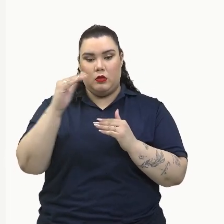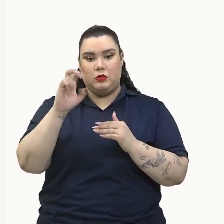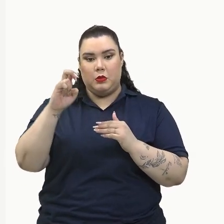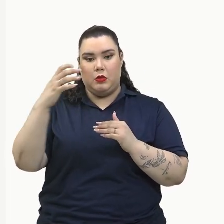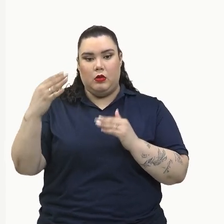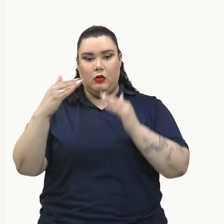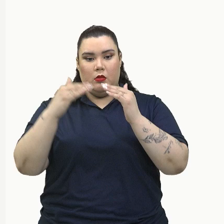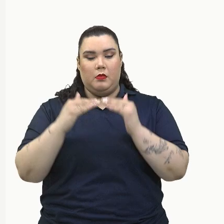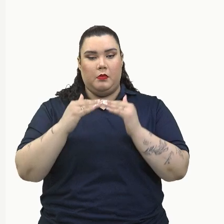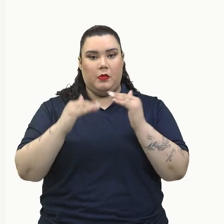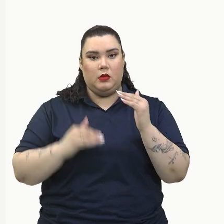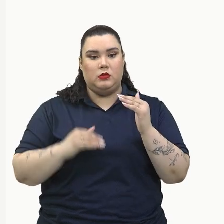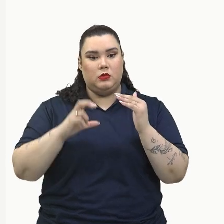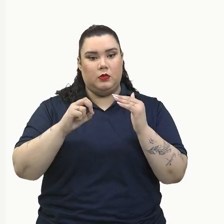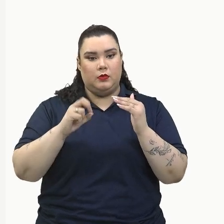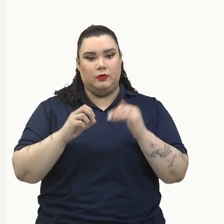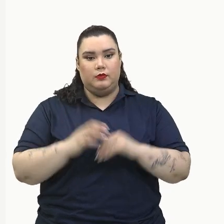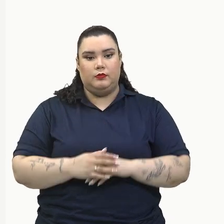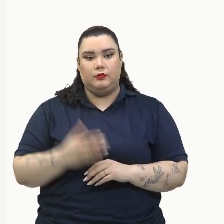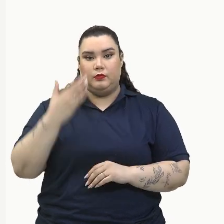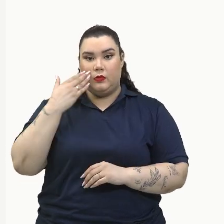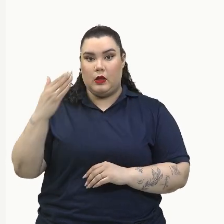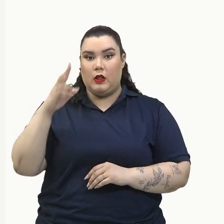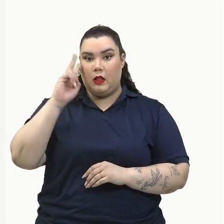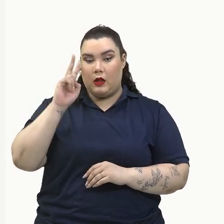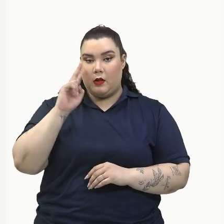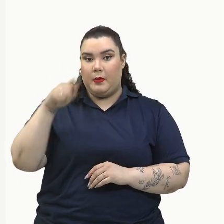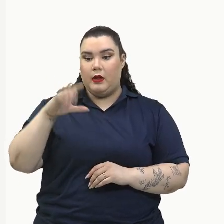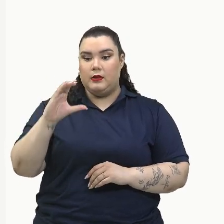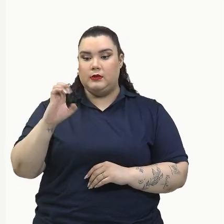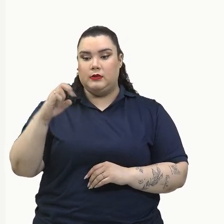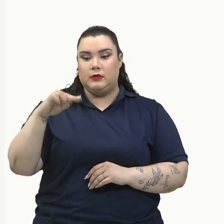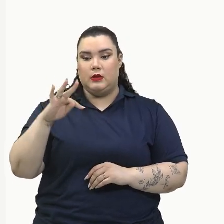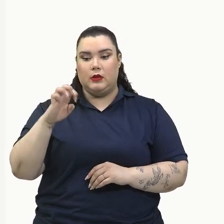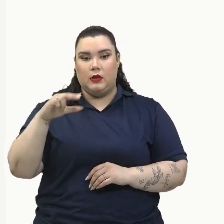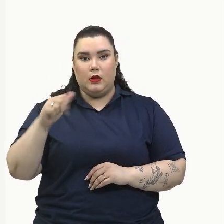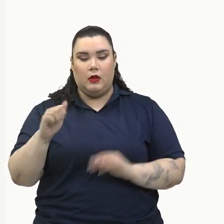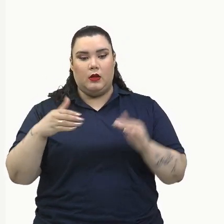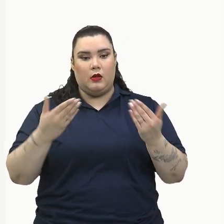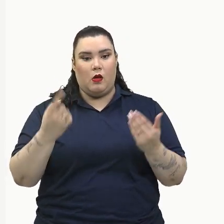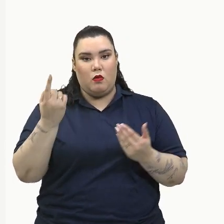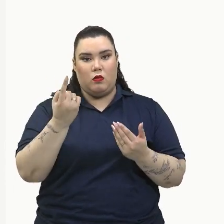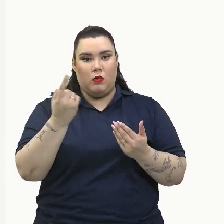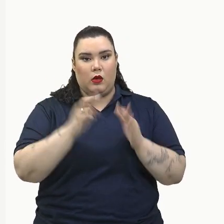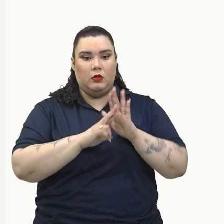custo é menor. Então, ó, aqui é dado em centena. Então, aqui é 100, né?